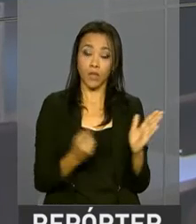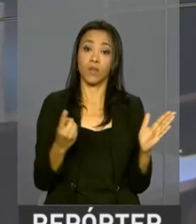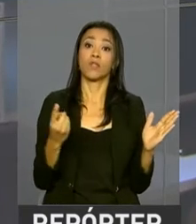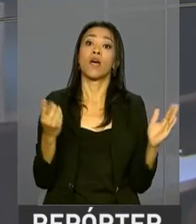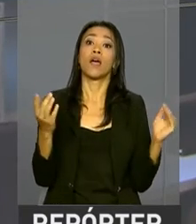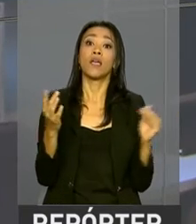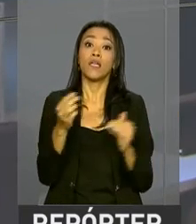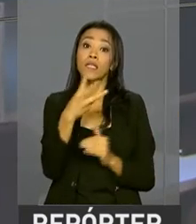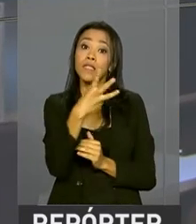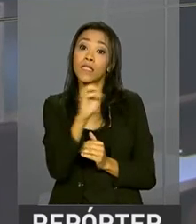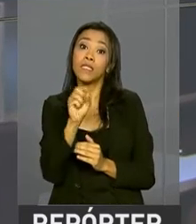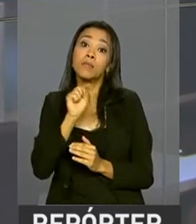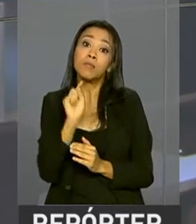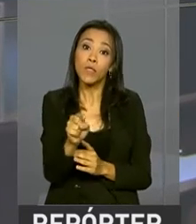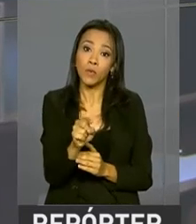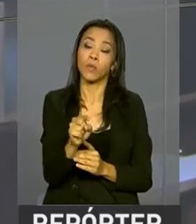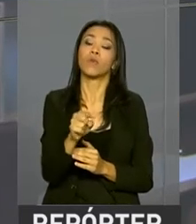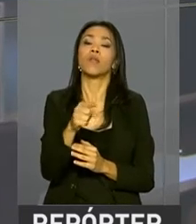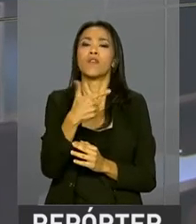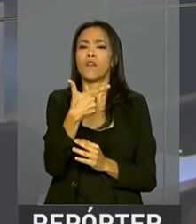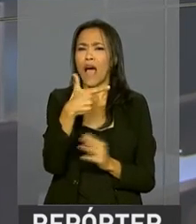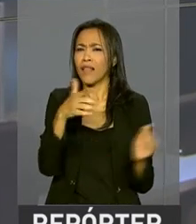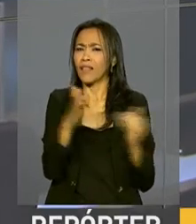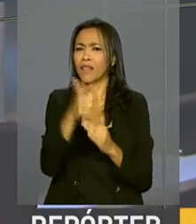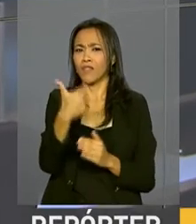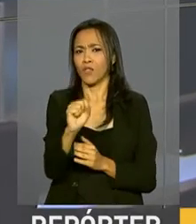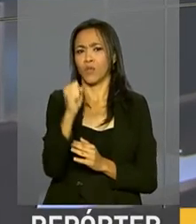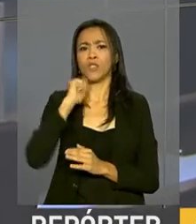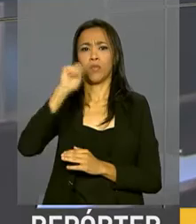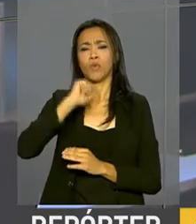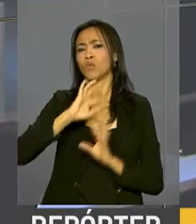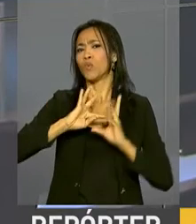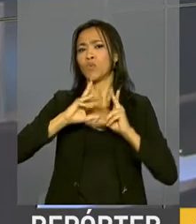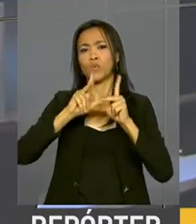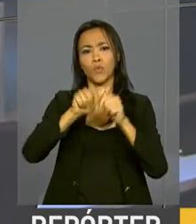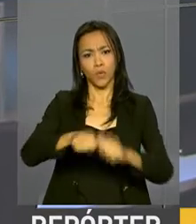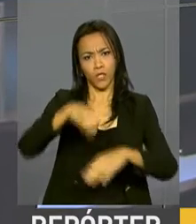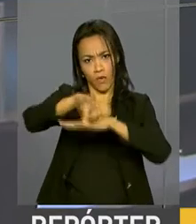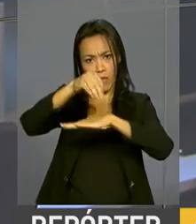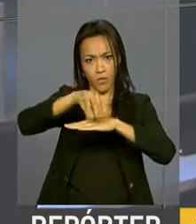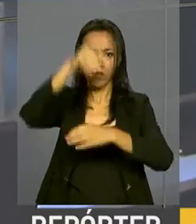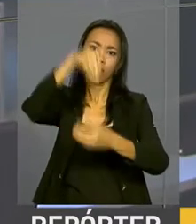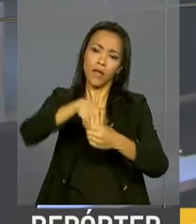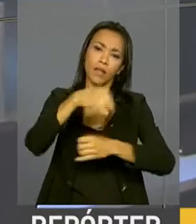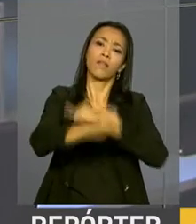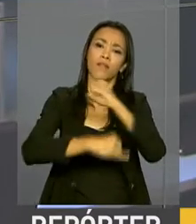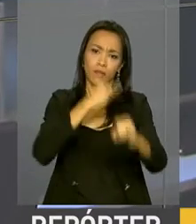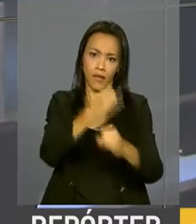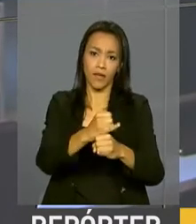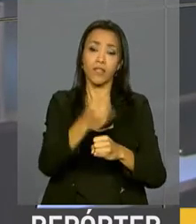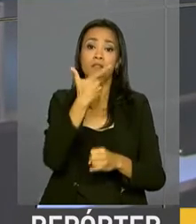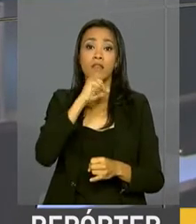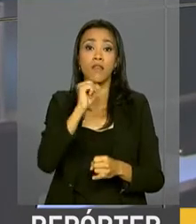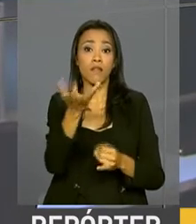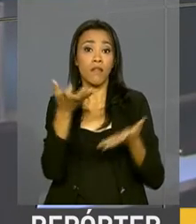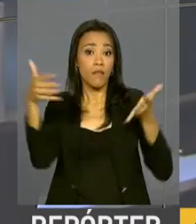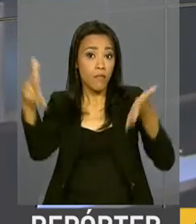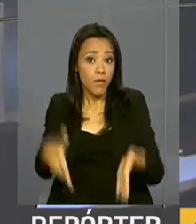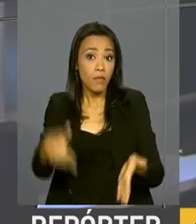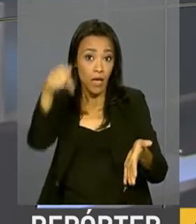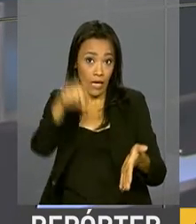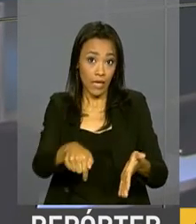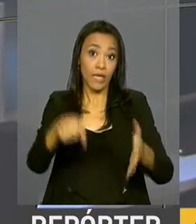28 de abril todas as informações estão na página da receita na internet quem quiser participar do atendimento em brasília